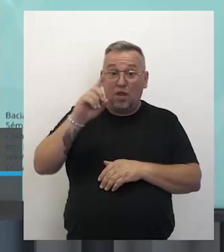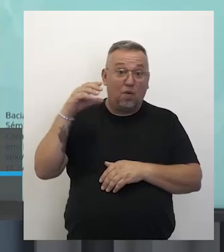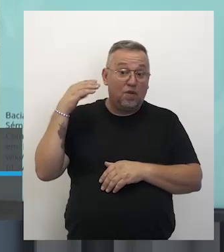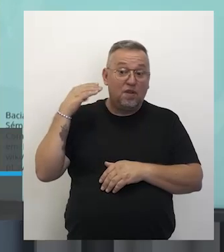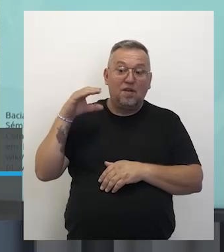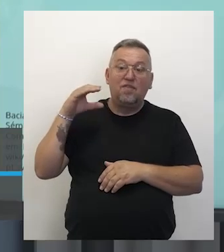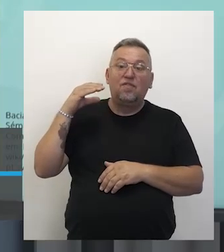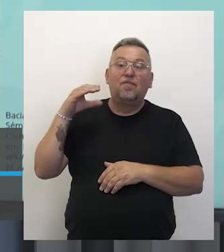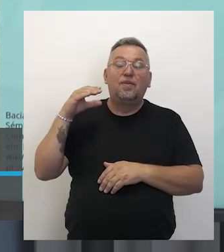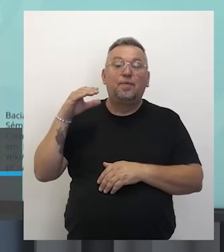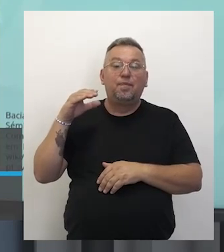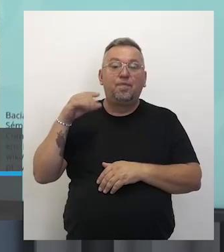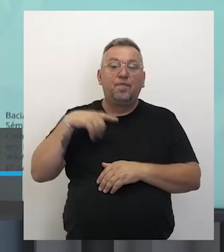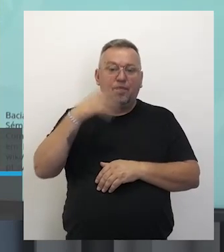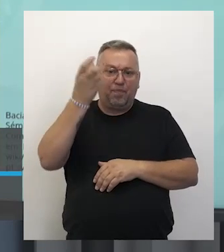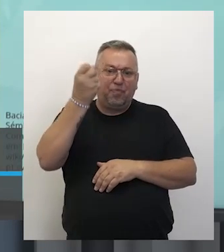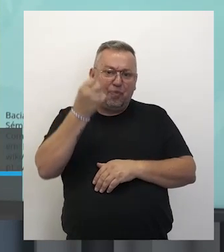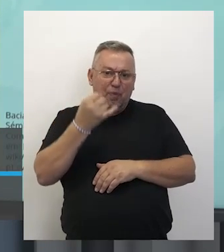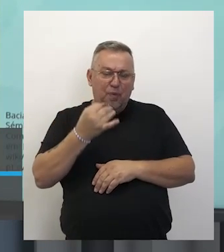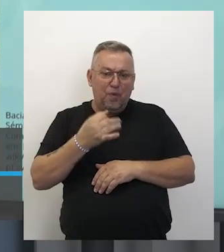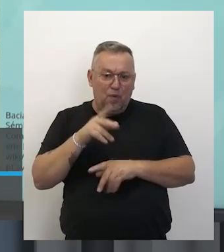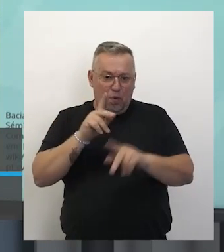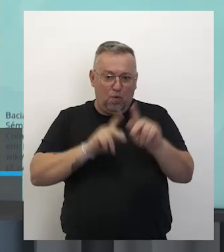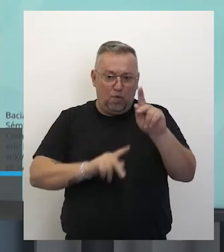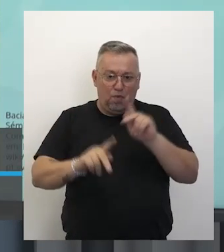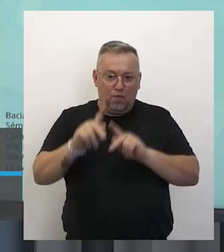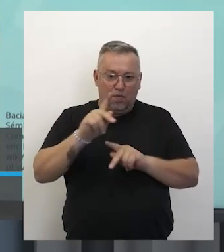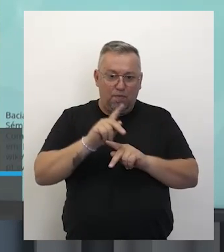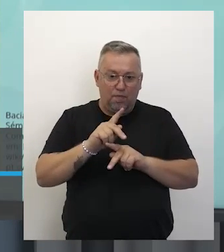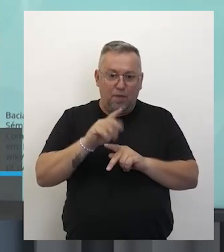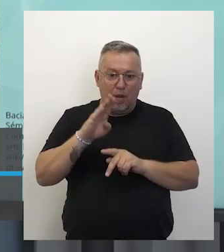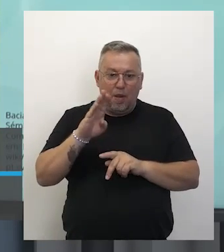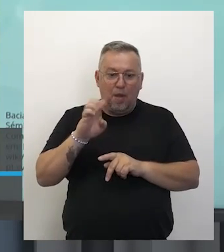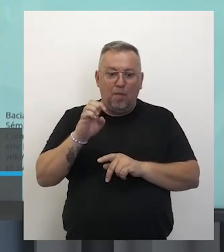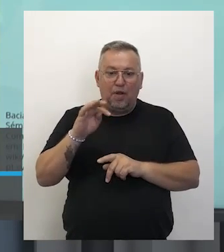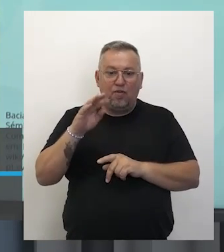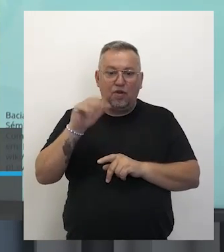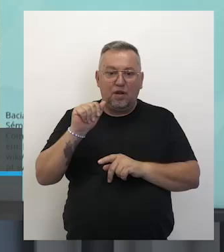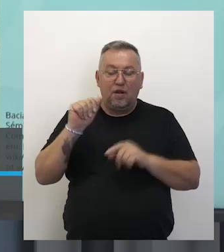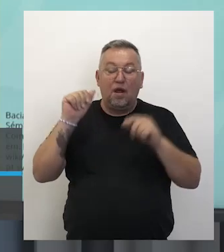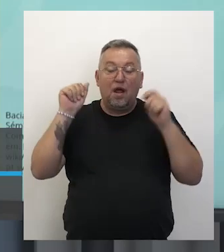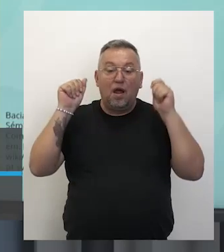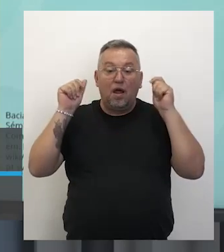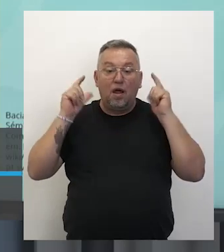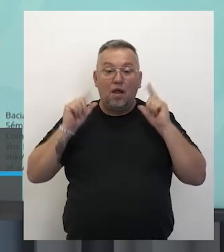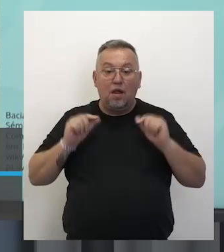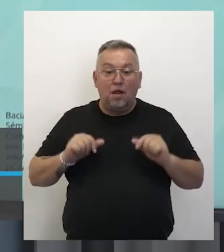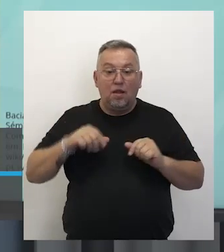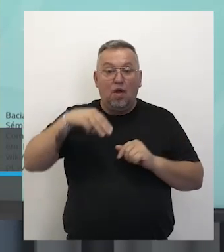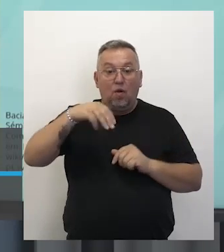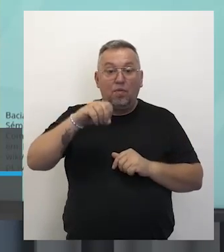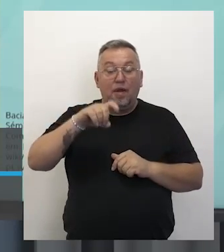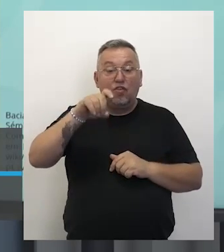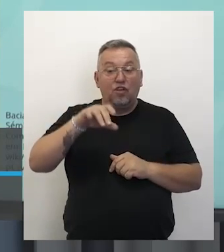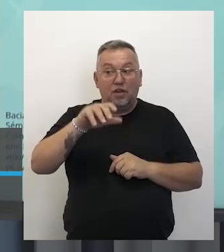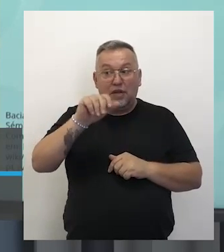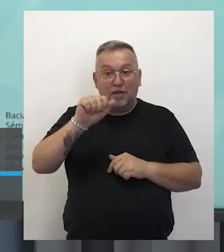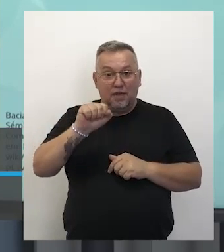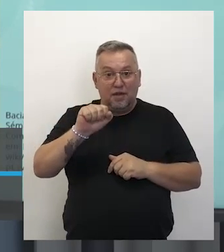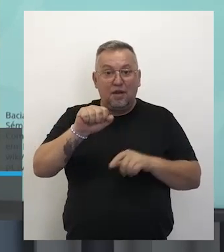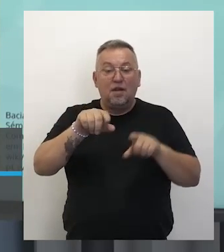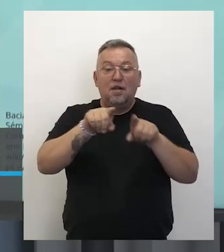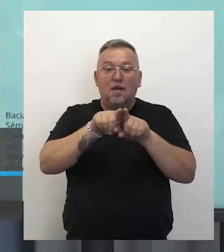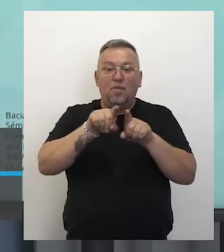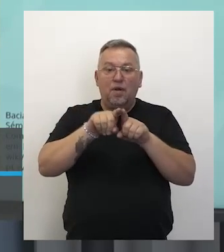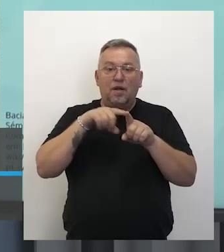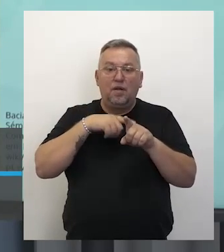eles contam que esse povo, que era conhecido como mexicas, né, que são os astecas, eles eram conhecidos como mexicas, eles estavam